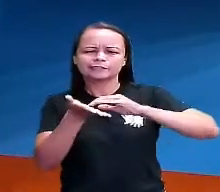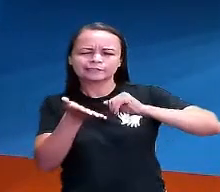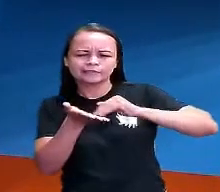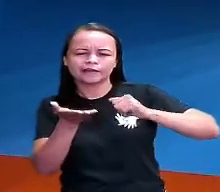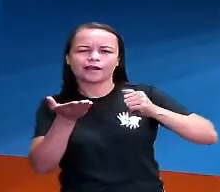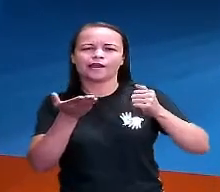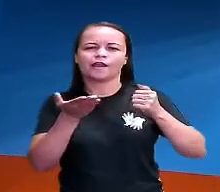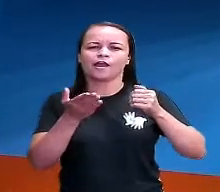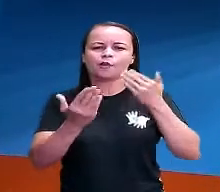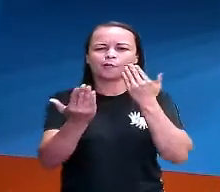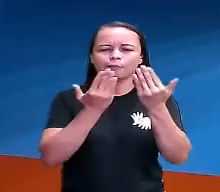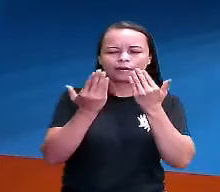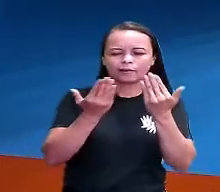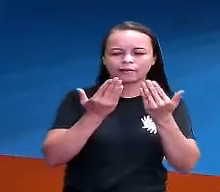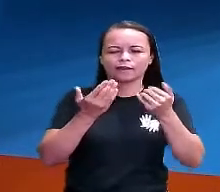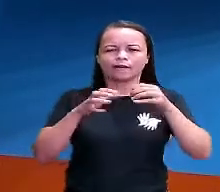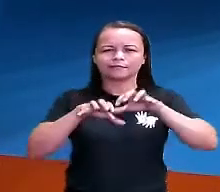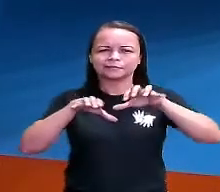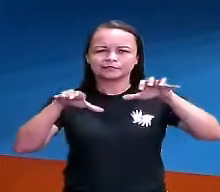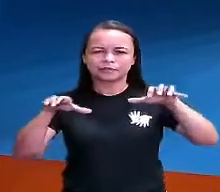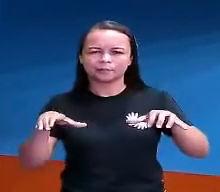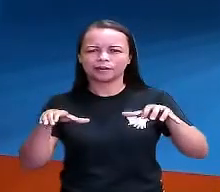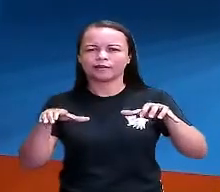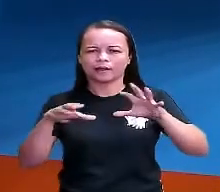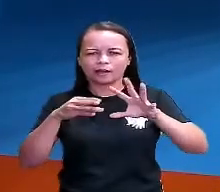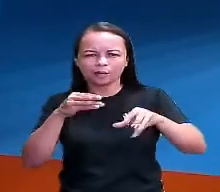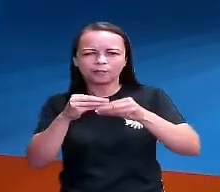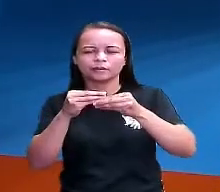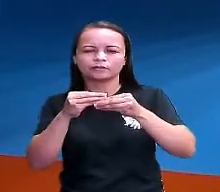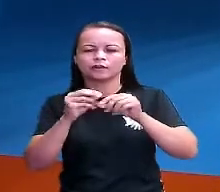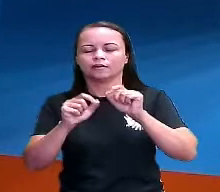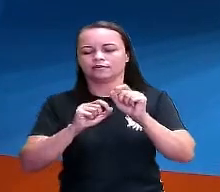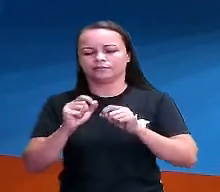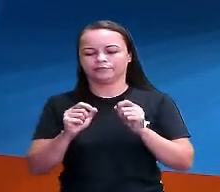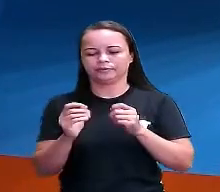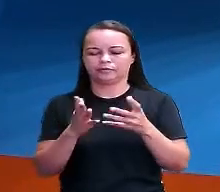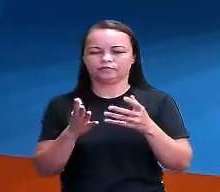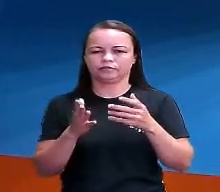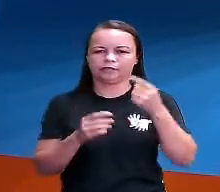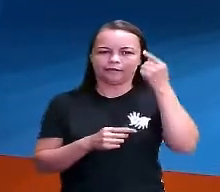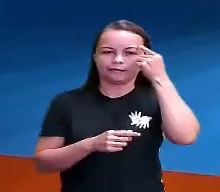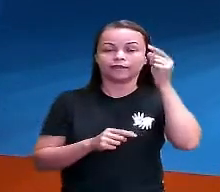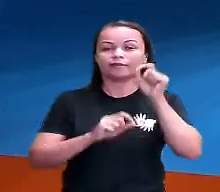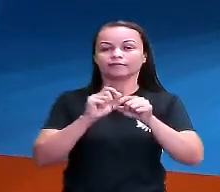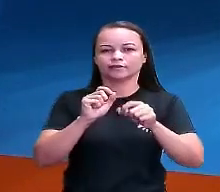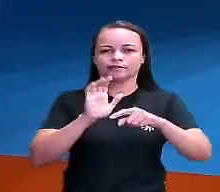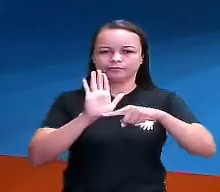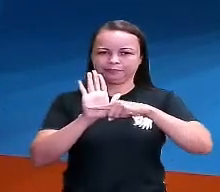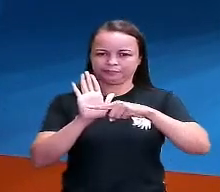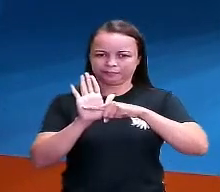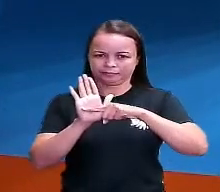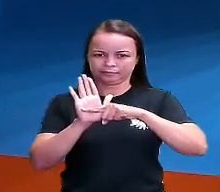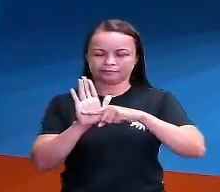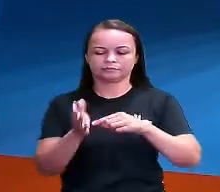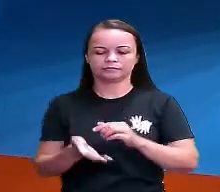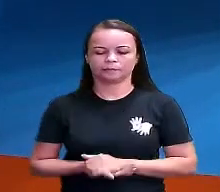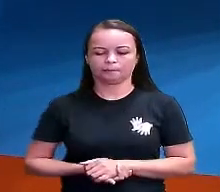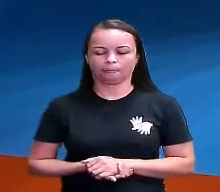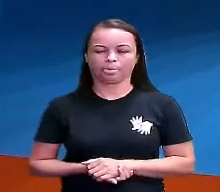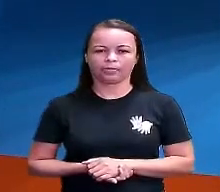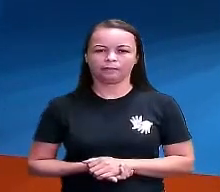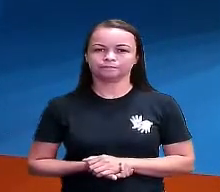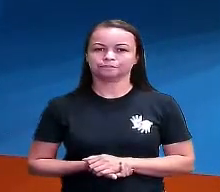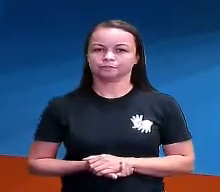de completar, de separar, eu vou ter a ideia de subtração. Preste atenção. O